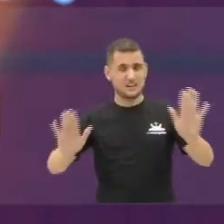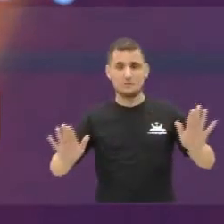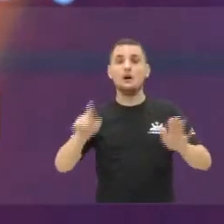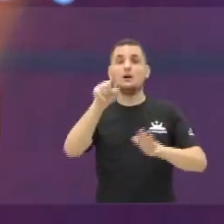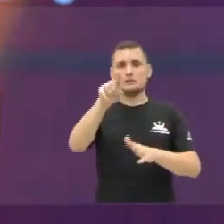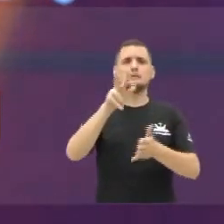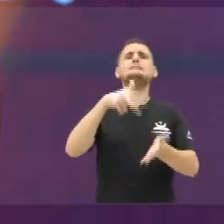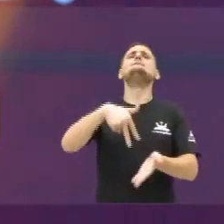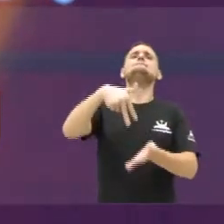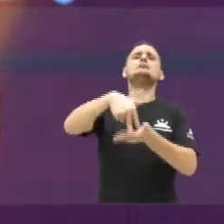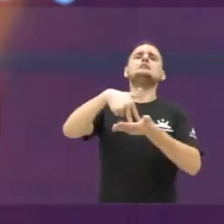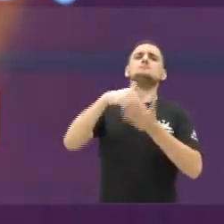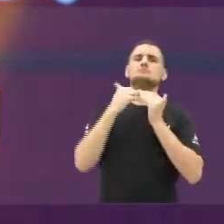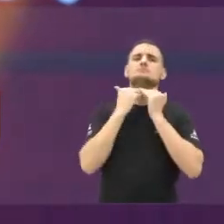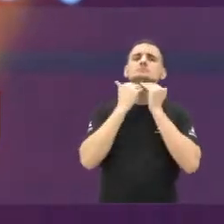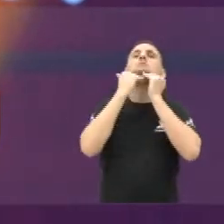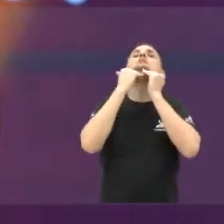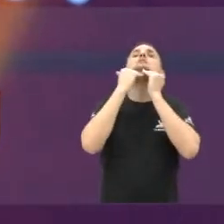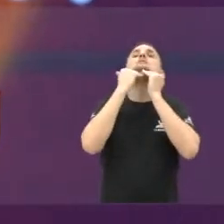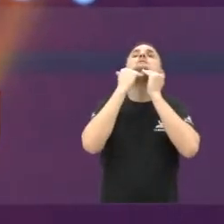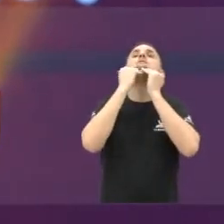levanta a sua cabeça.